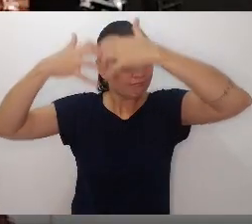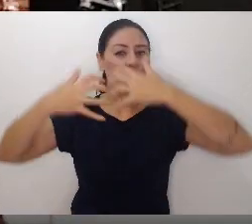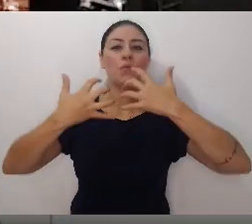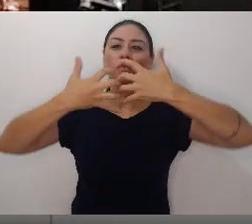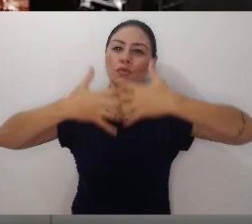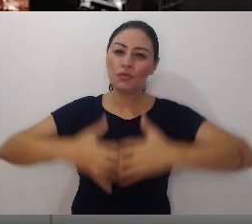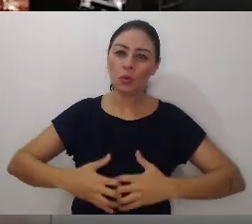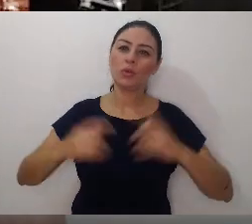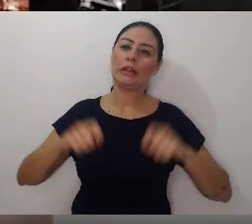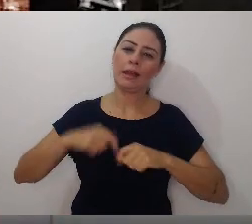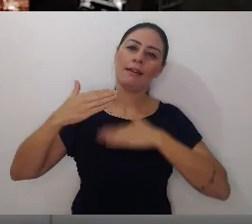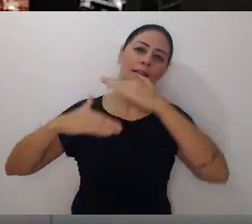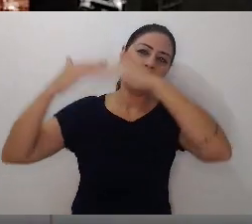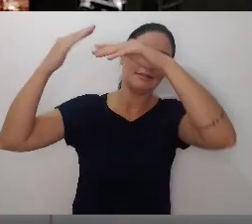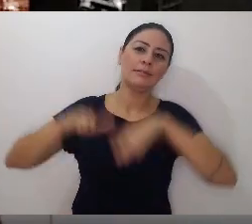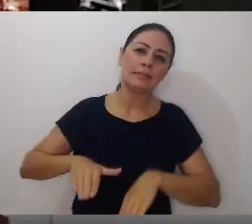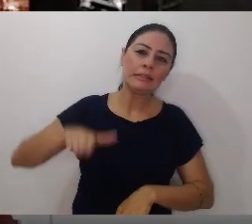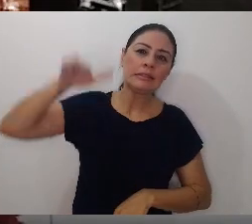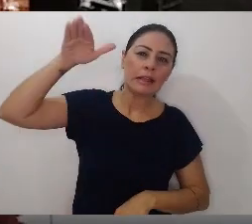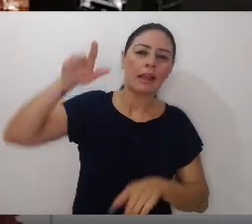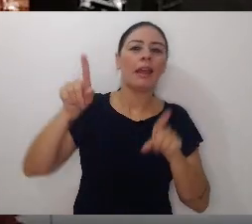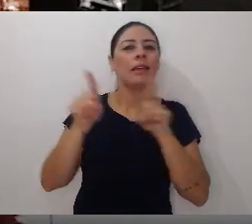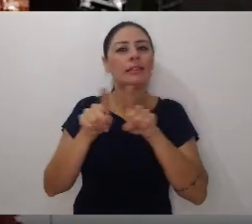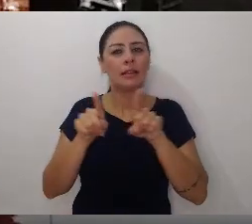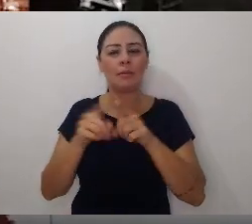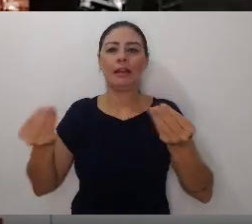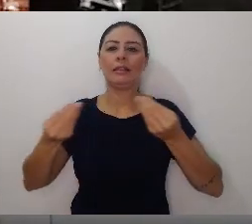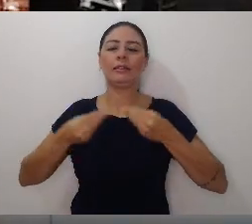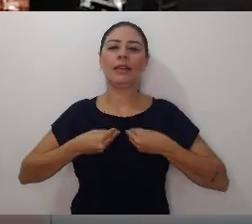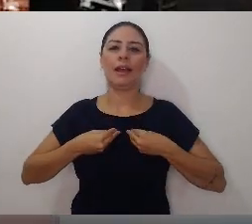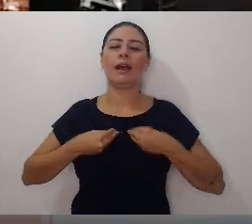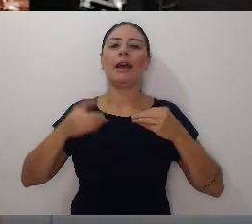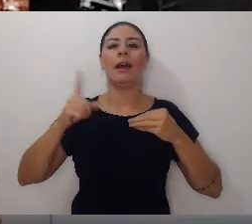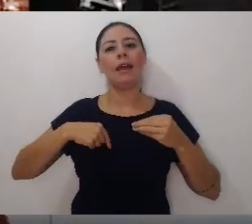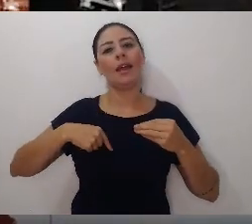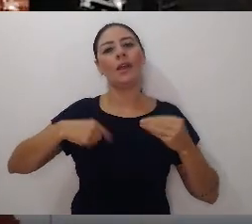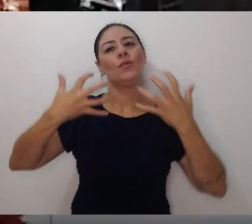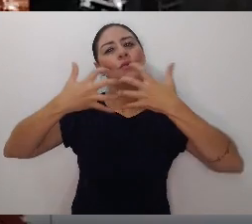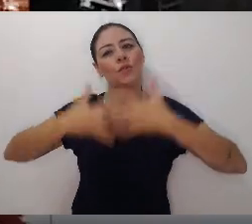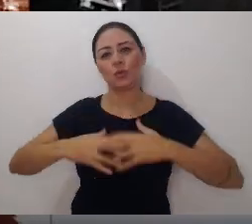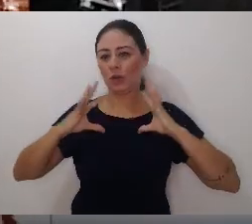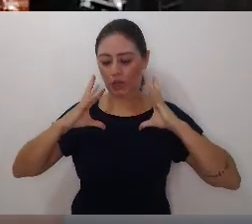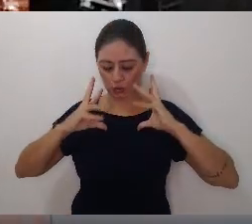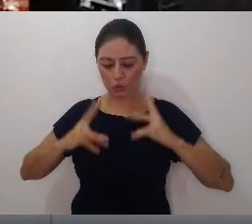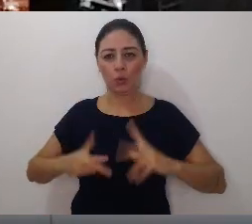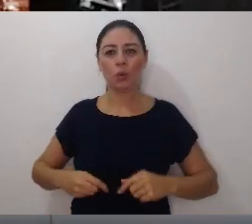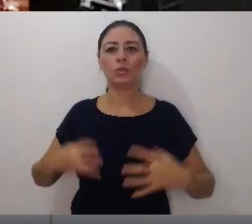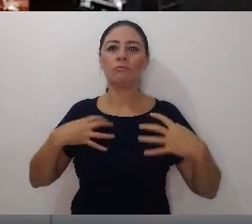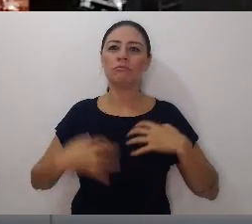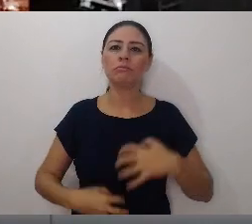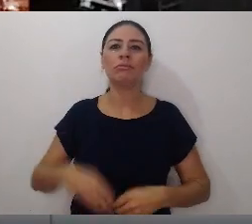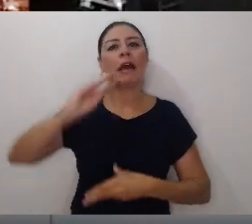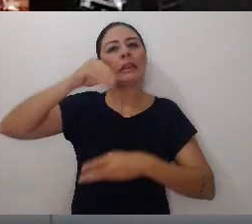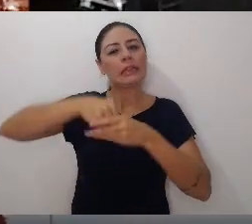glândulas possam funcionar, a hipófise possa produzir hormônios de crescimento, a tireoide possa produzir os hormônios